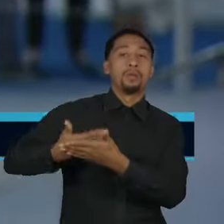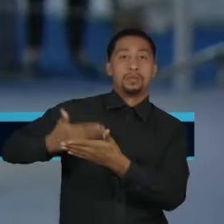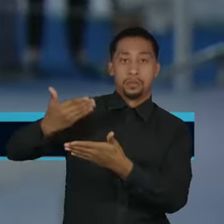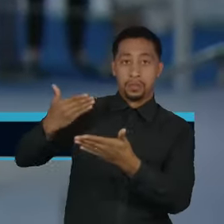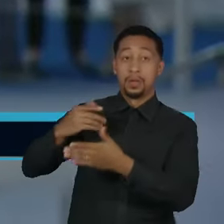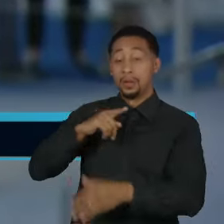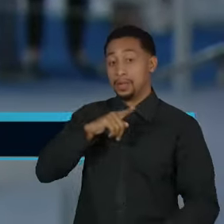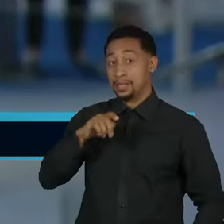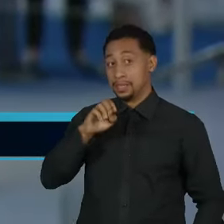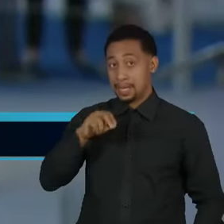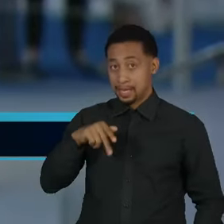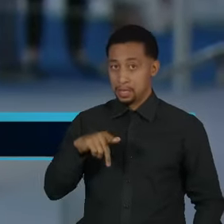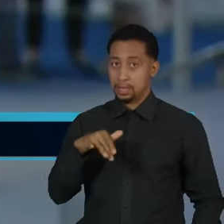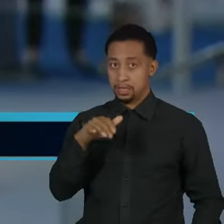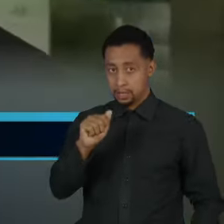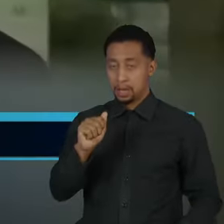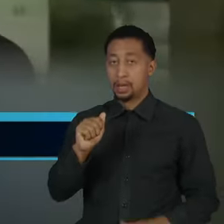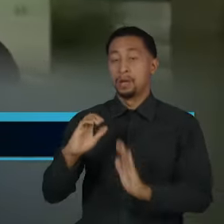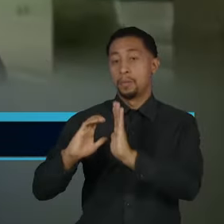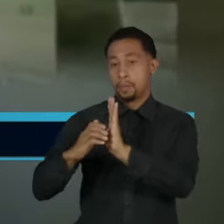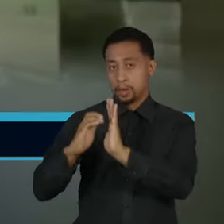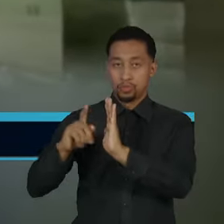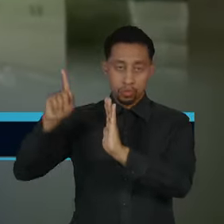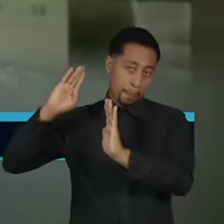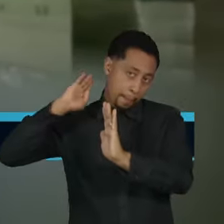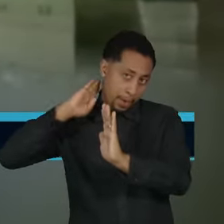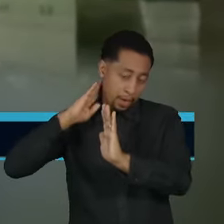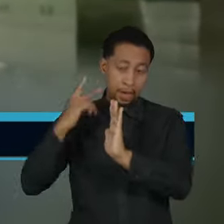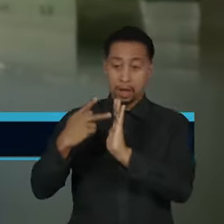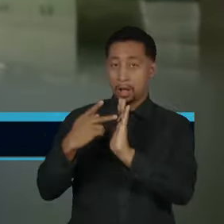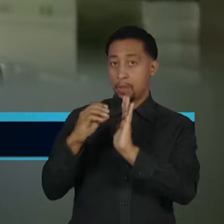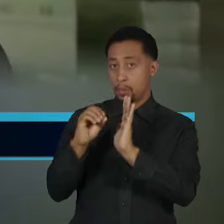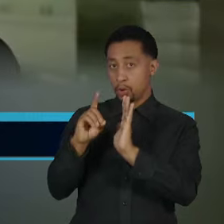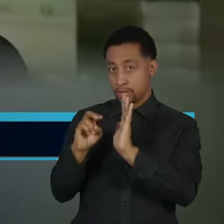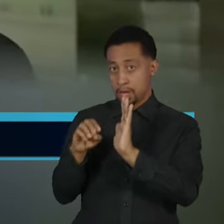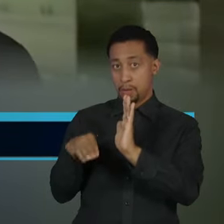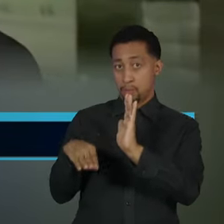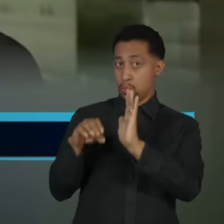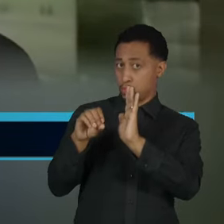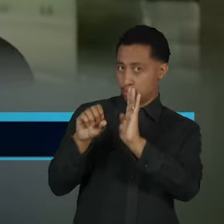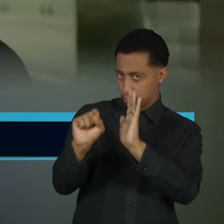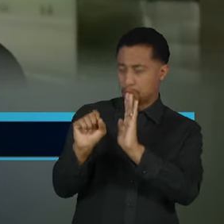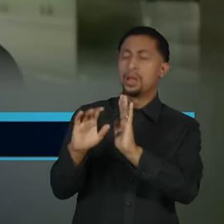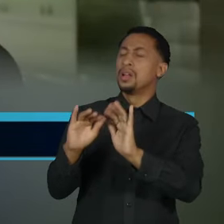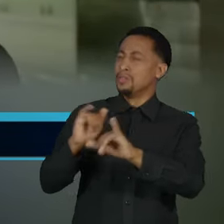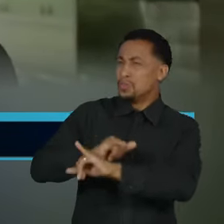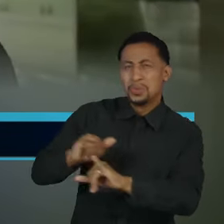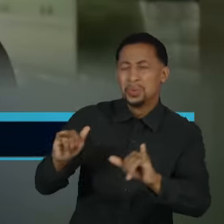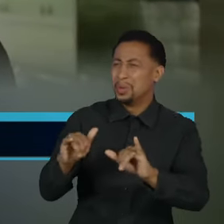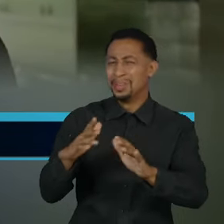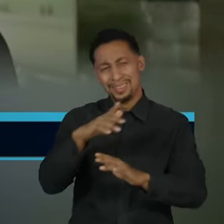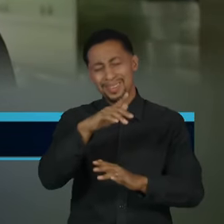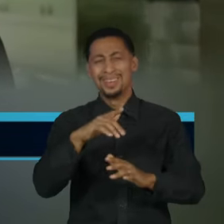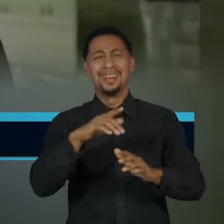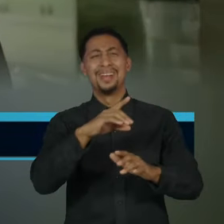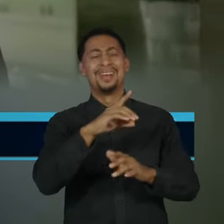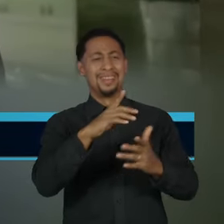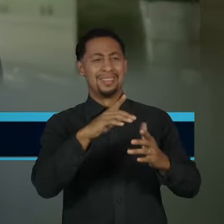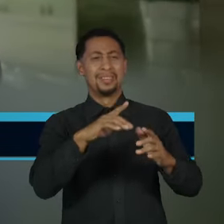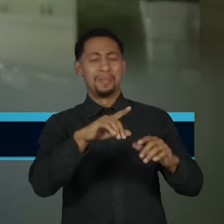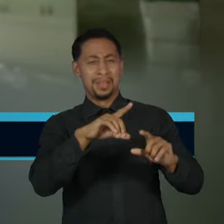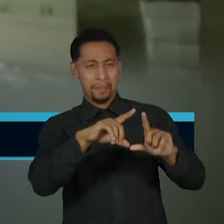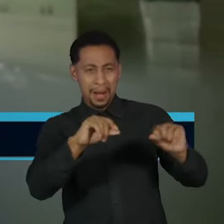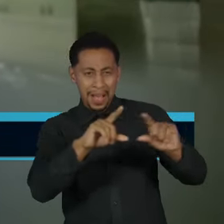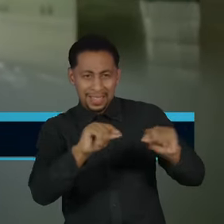Zequinha Marinho, do Podemos, do Pará. Ele pede a declaração de incompetência da Justiça do Distrito Federal no